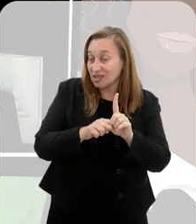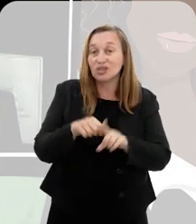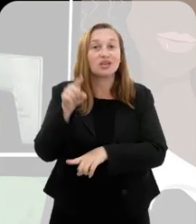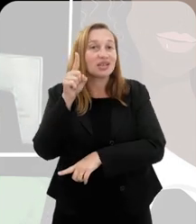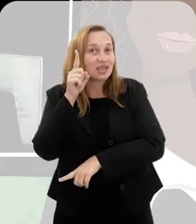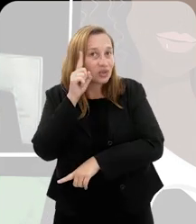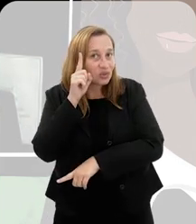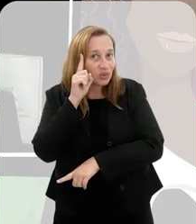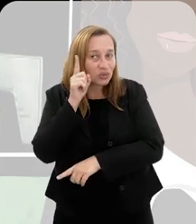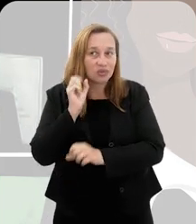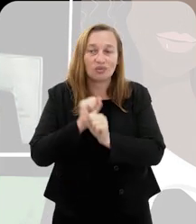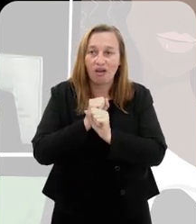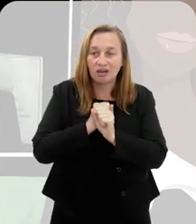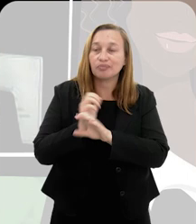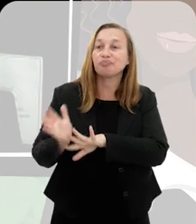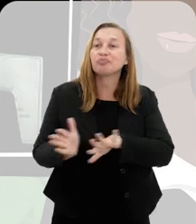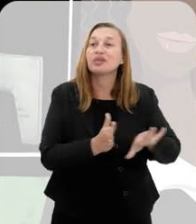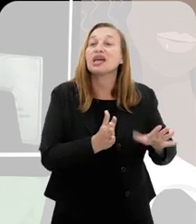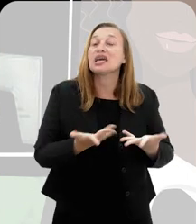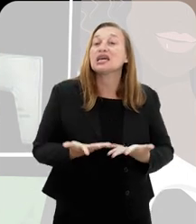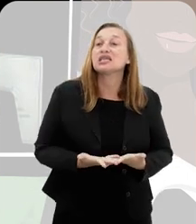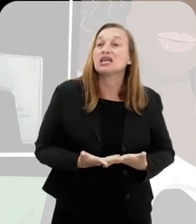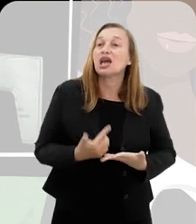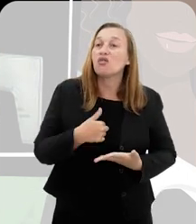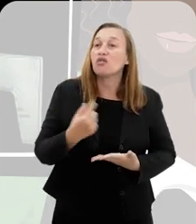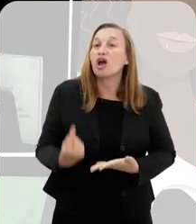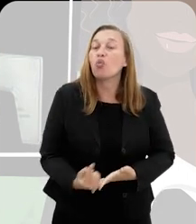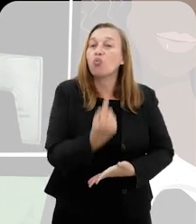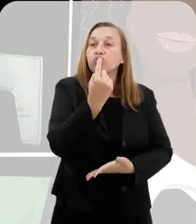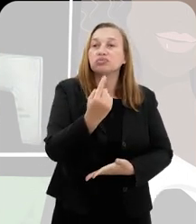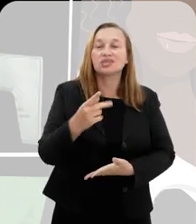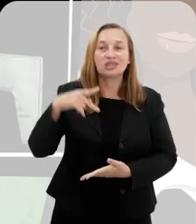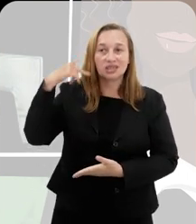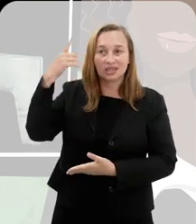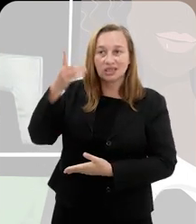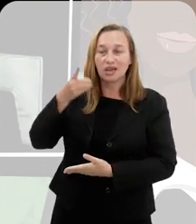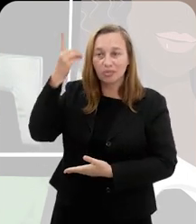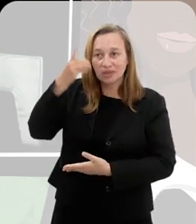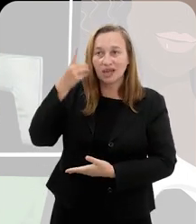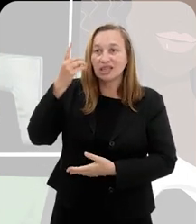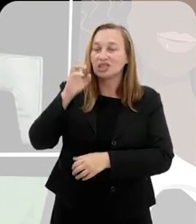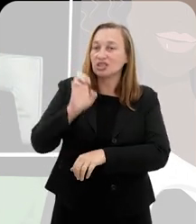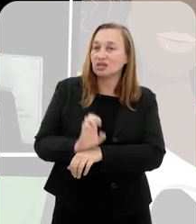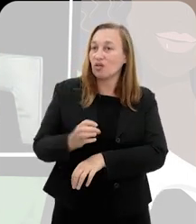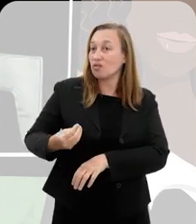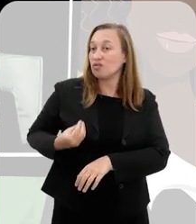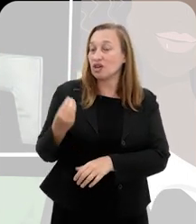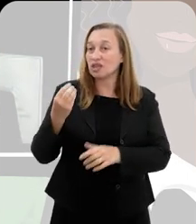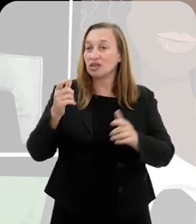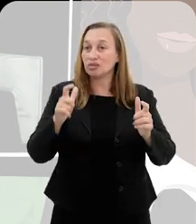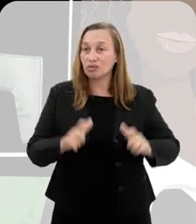nesse mês, todo ano. E naquela ocasião, eu fui a única deputada